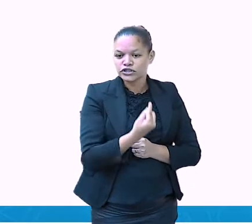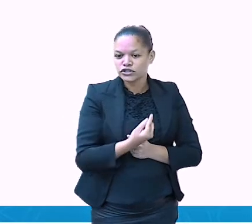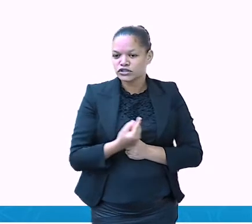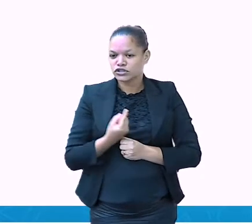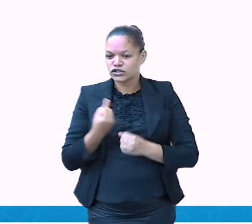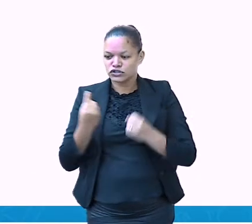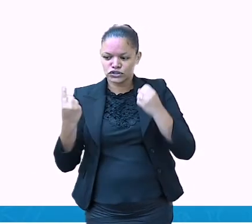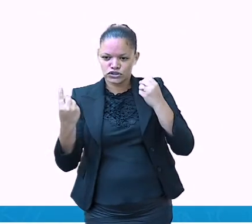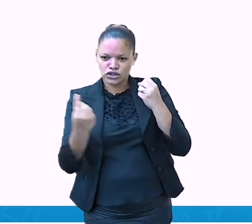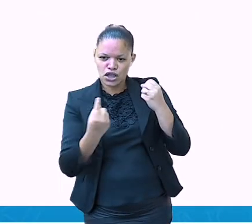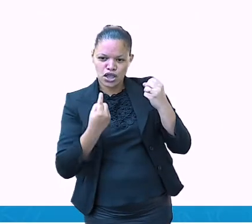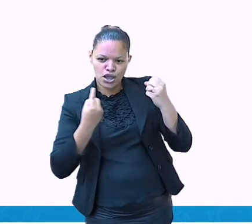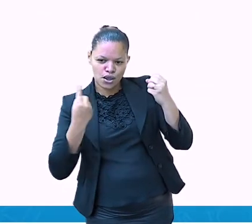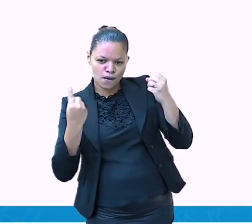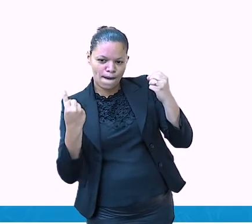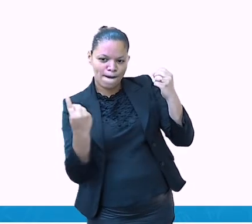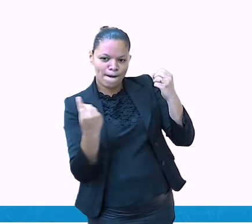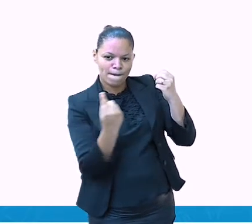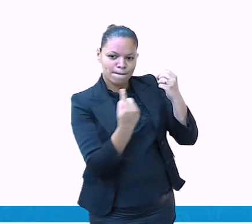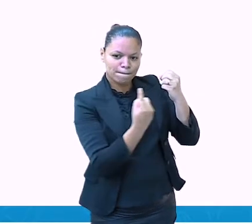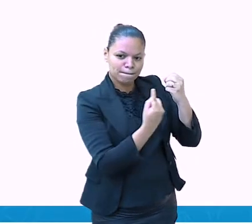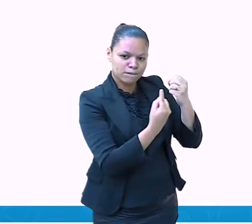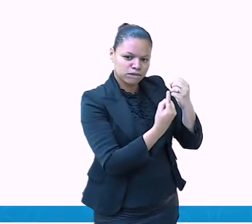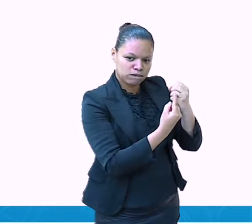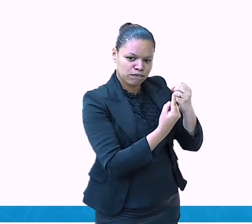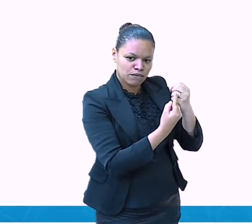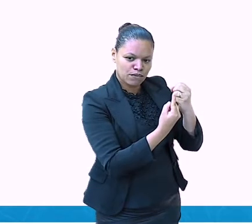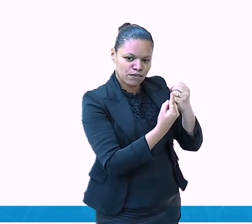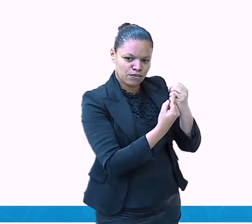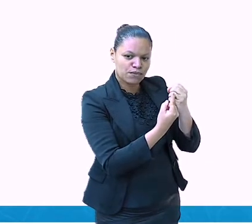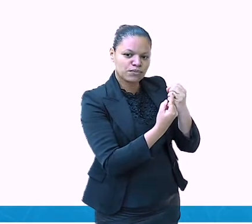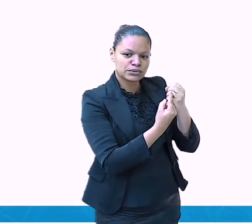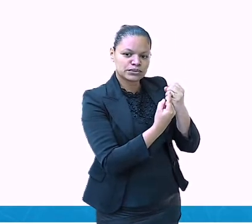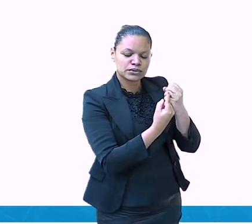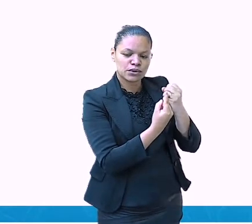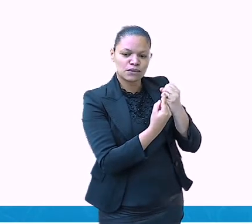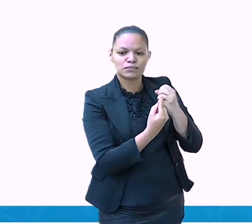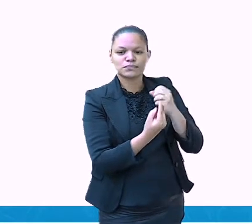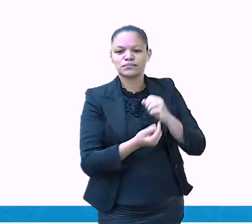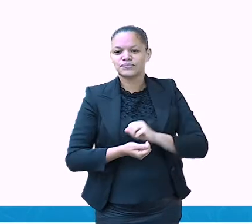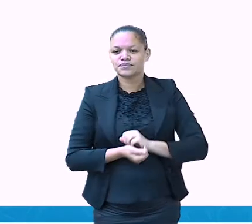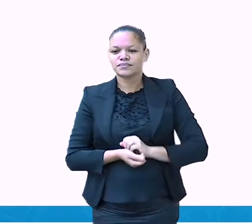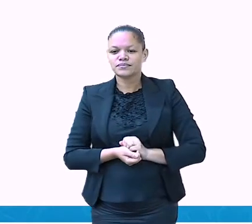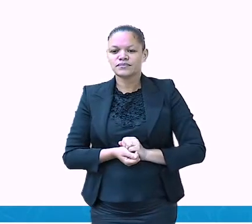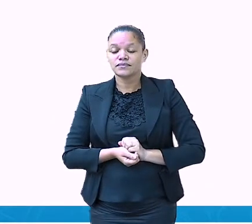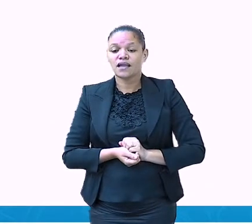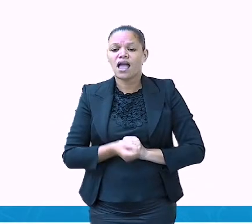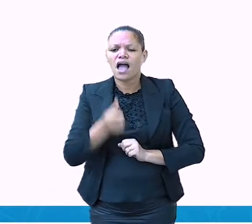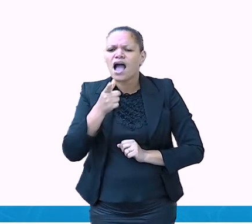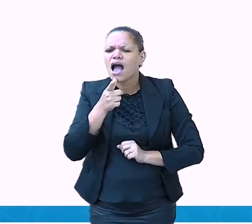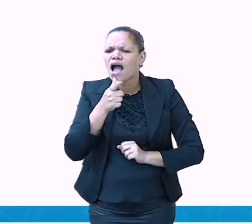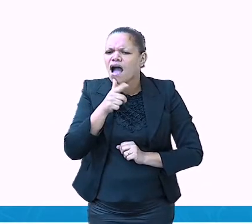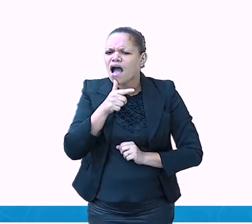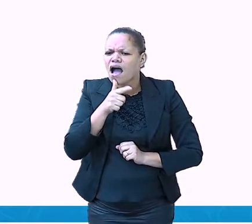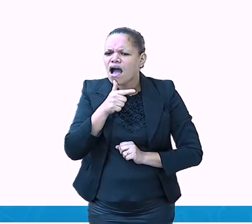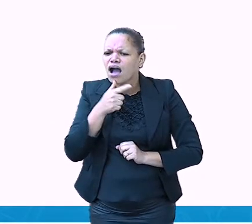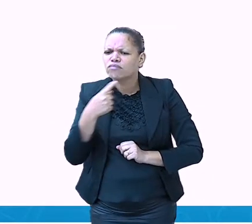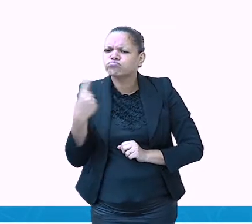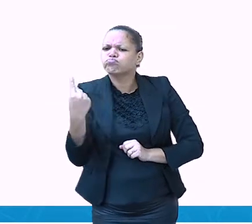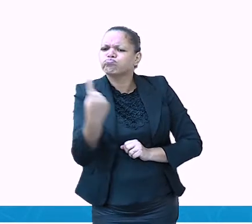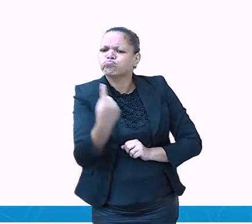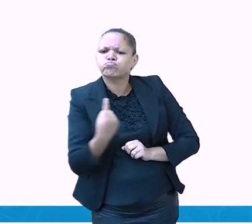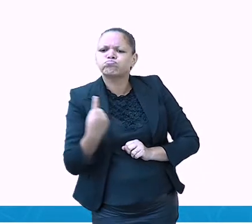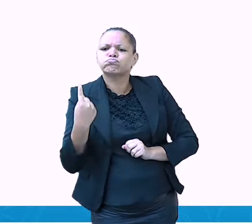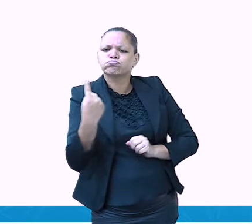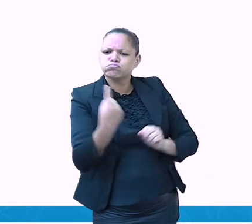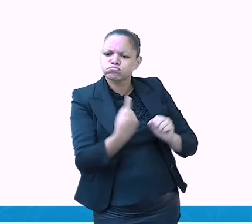com que a água sempre gire para um lado, como se fosse um funil. E essa água sempre girando para um lado, ela